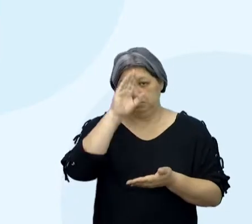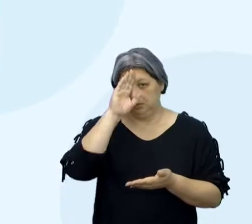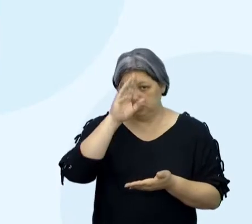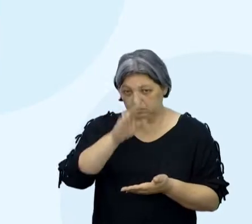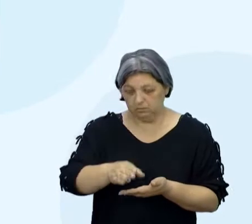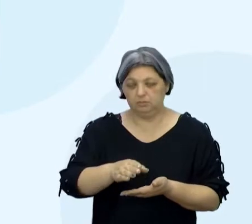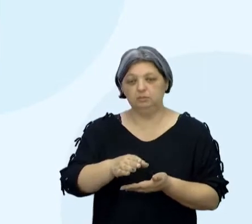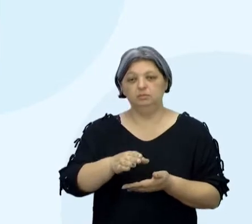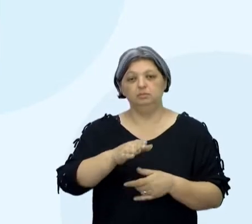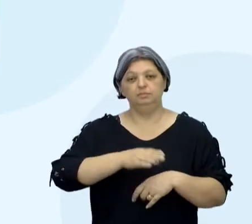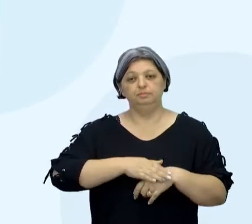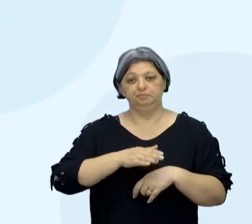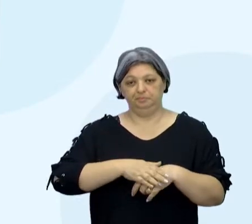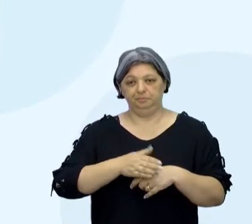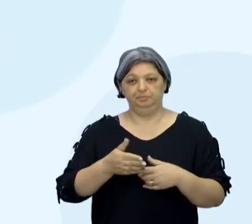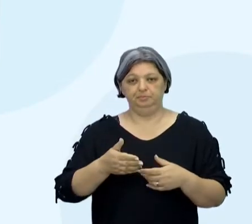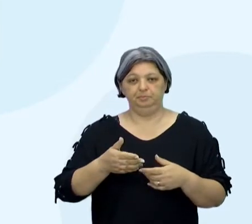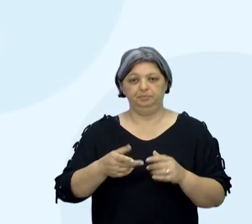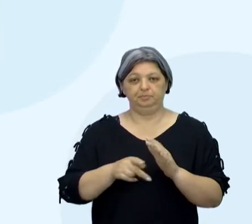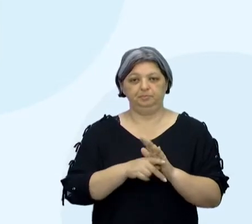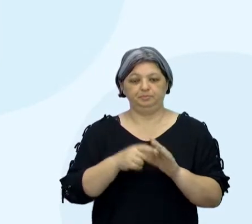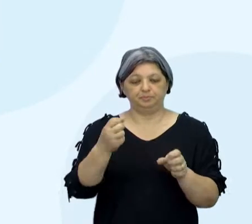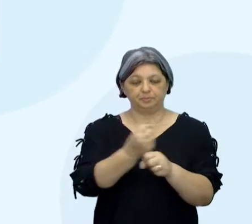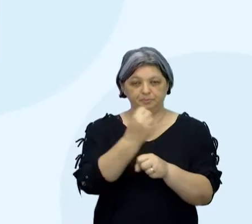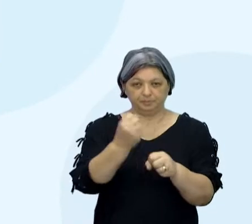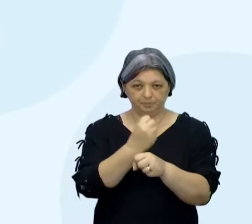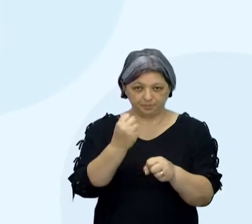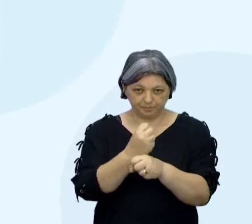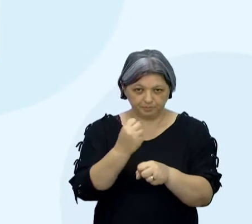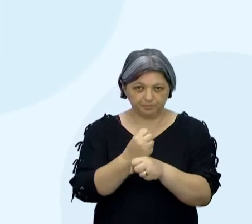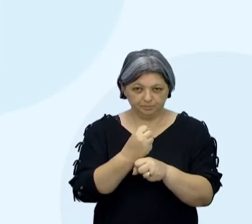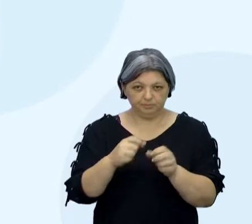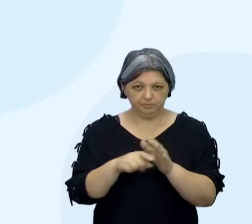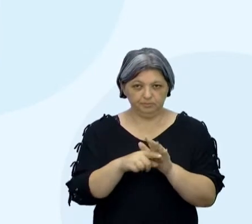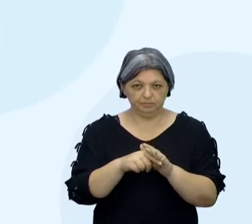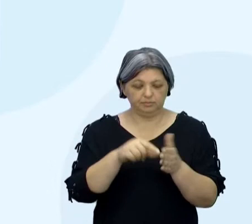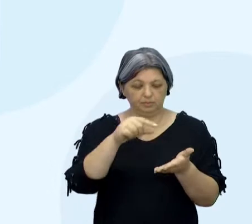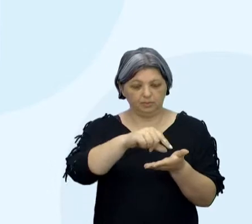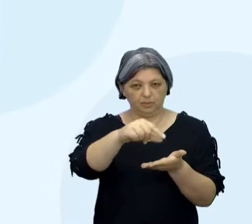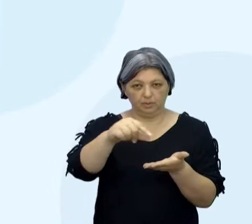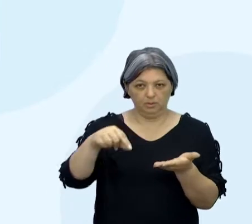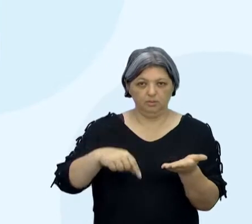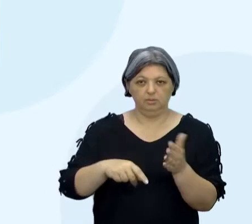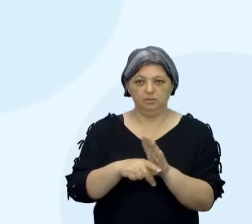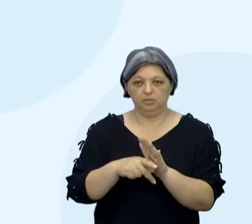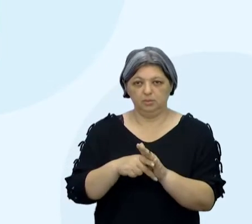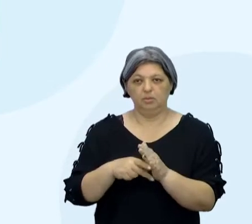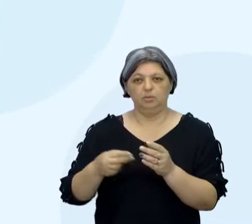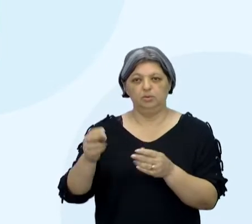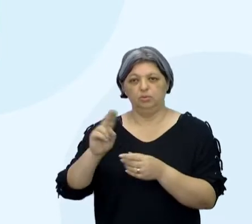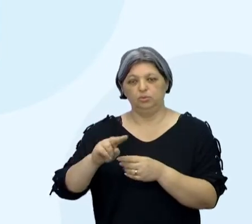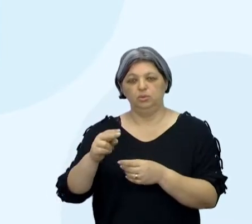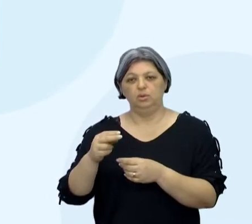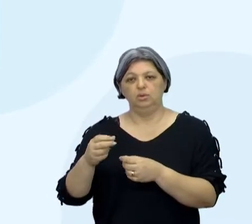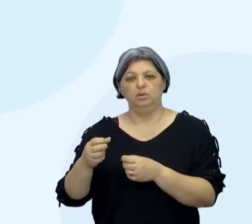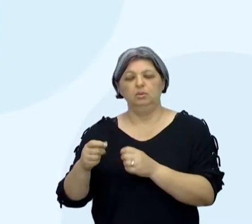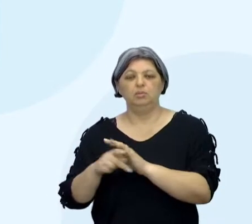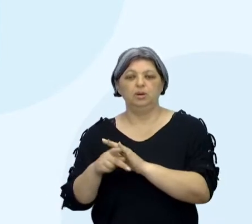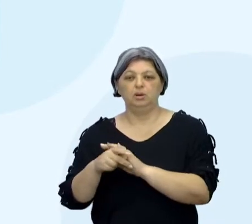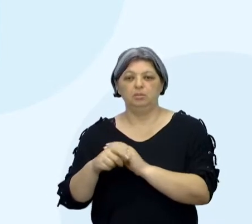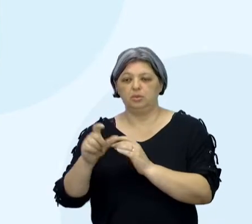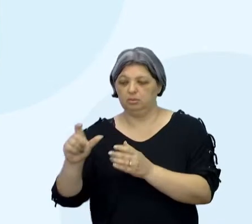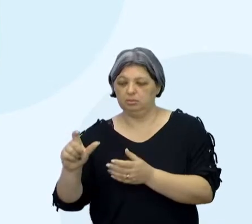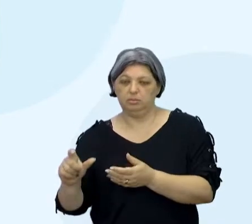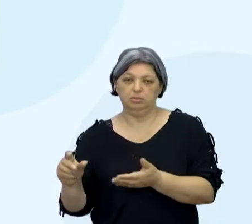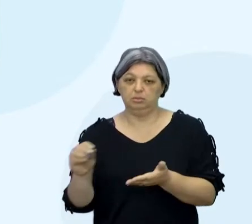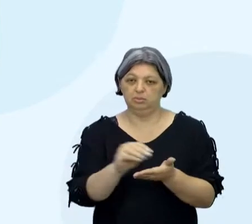fala que você vai precisar colocar as construções em cima do tabuleiro principal. Aqui ficam as fichas de funções, não necessariamente você precisa